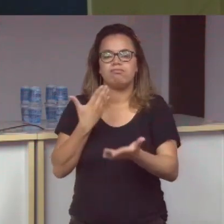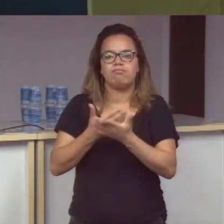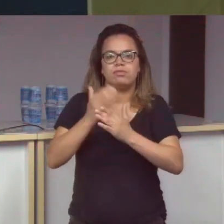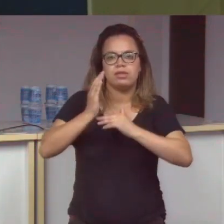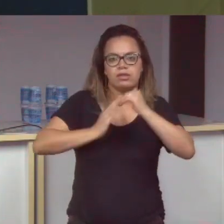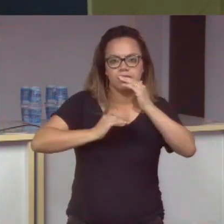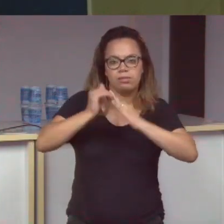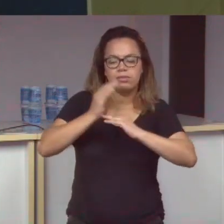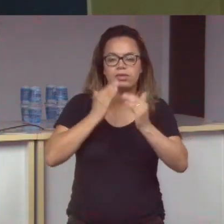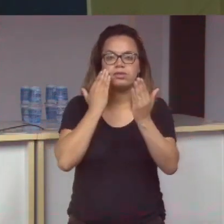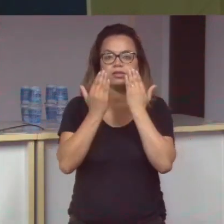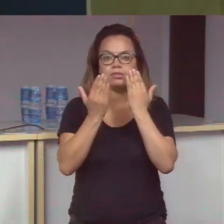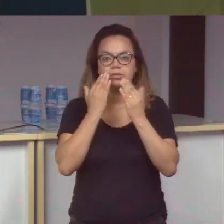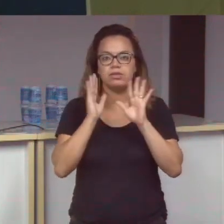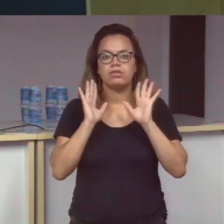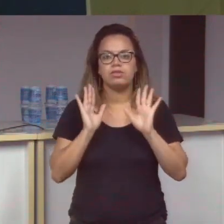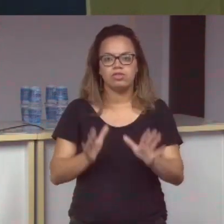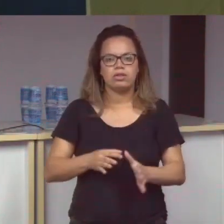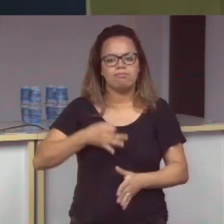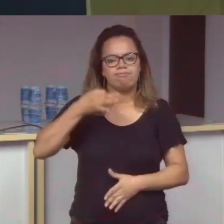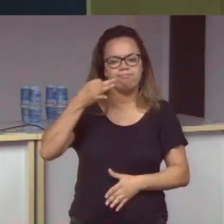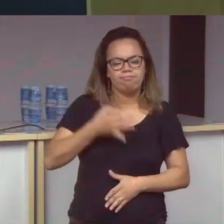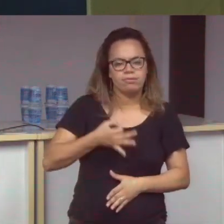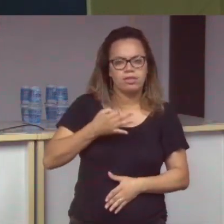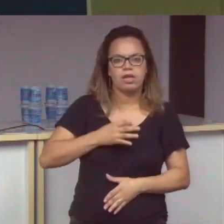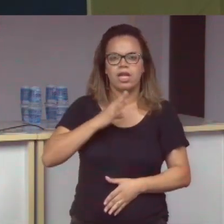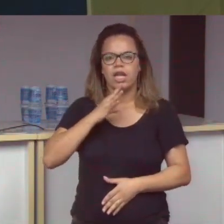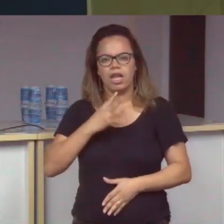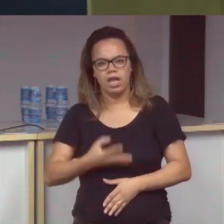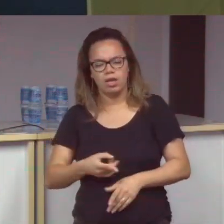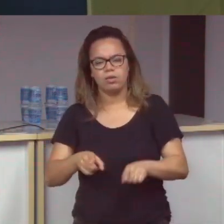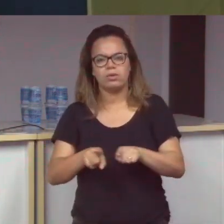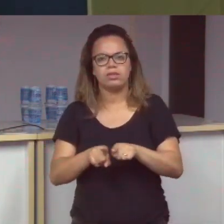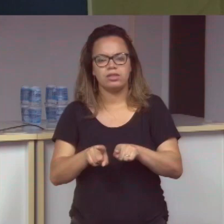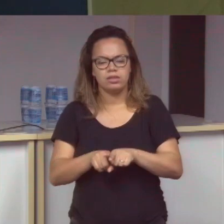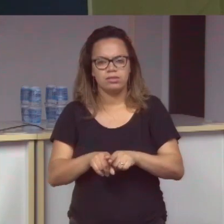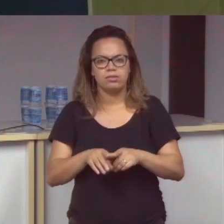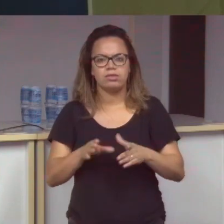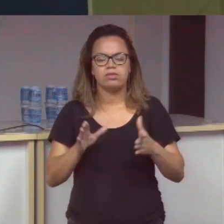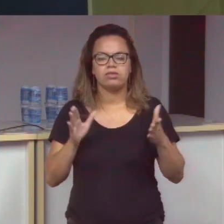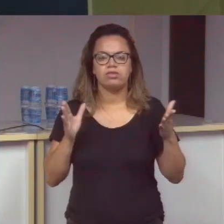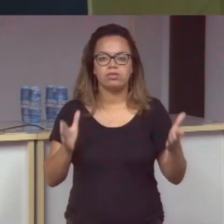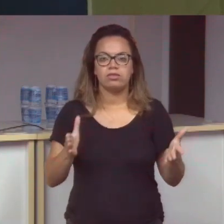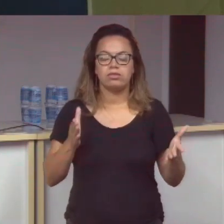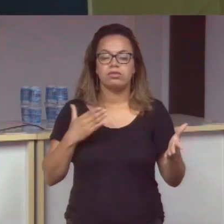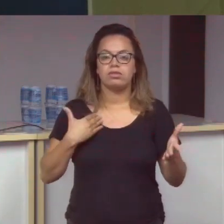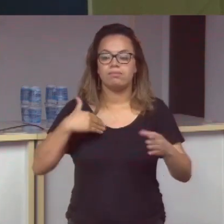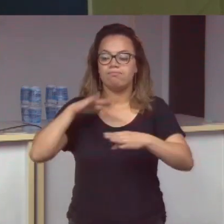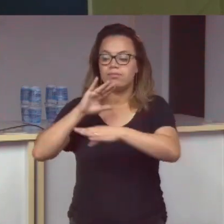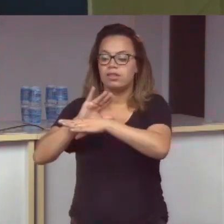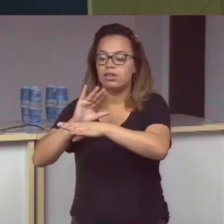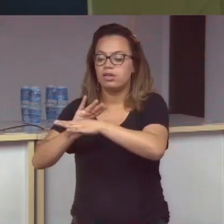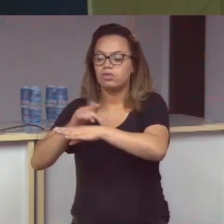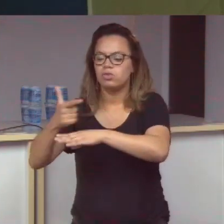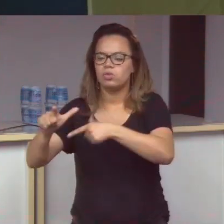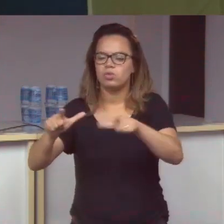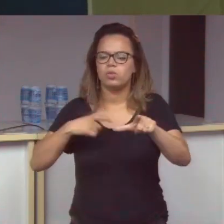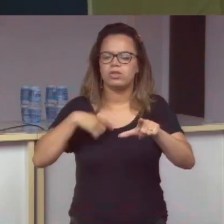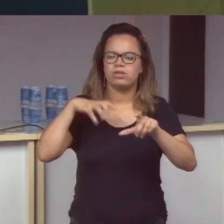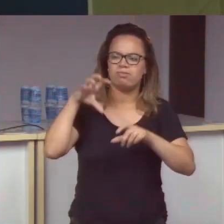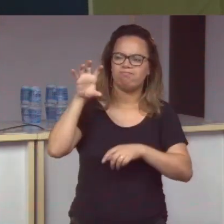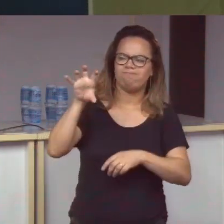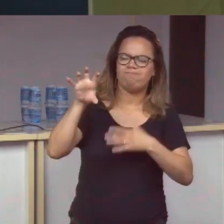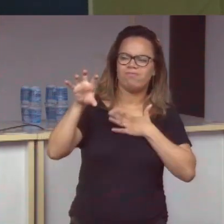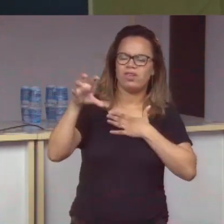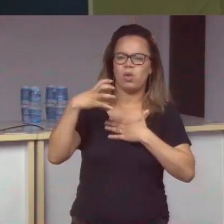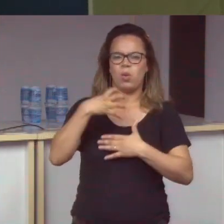prática da psicologia já consagradas, já reconhecidas, ou que até respondem a alguns estereótipos sobre